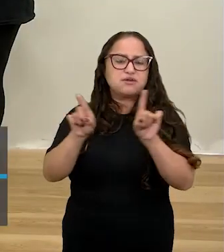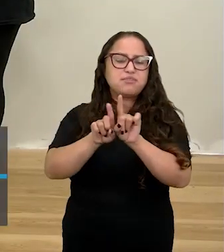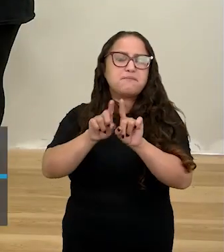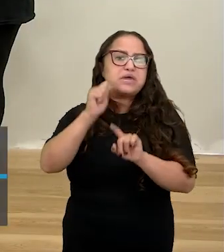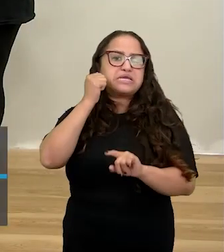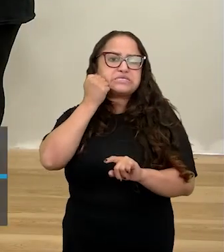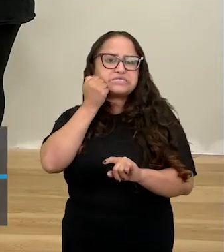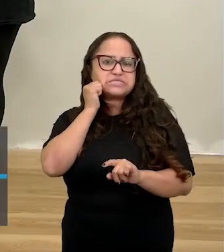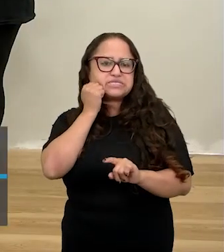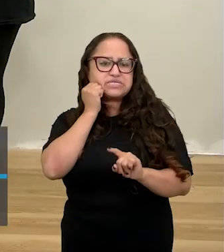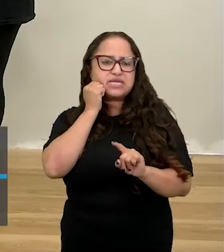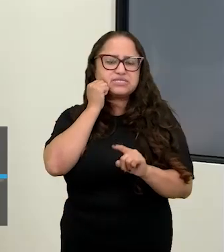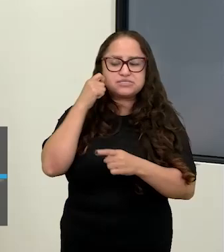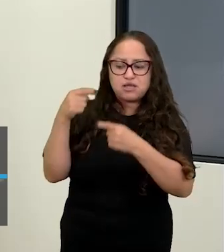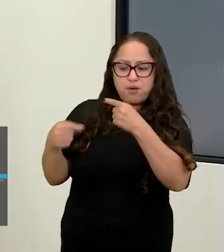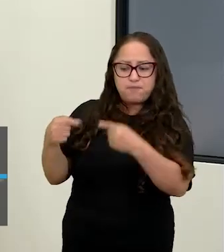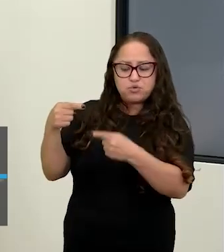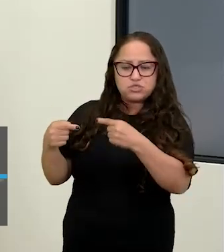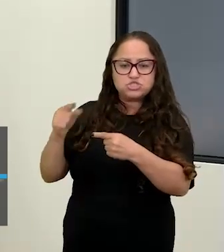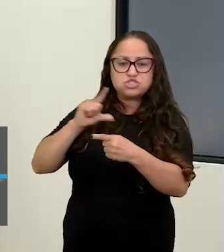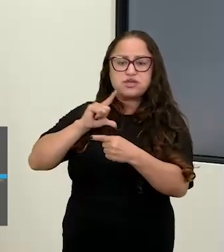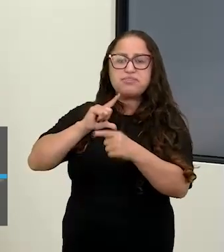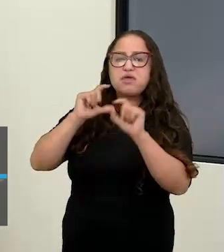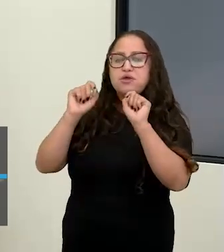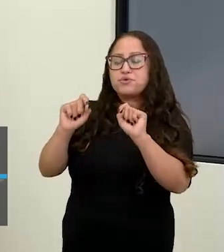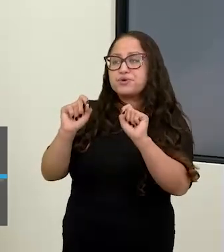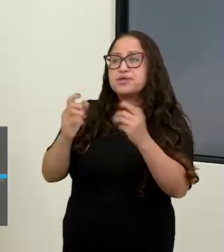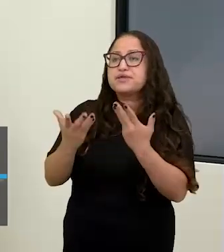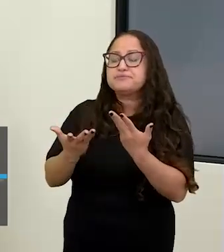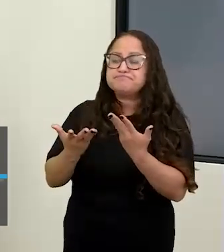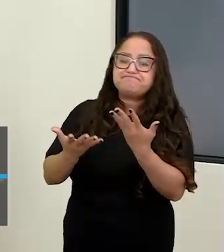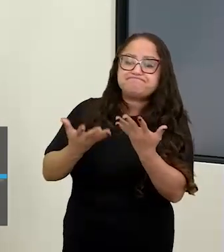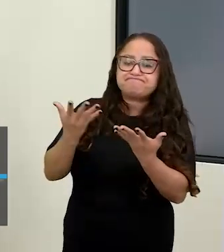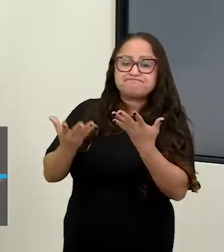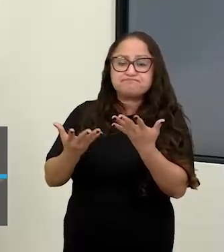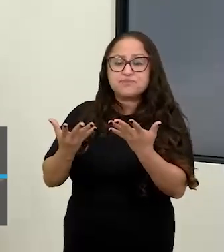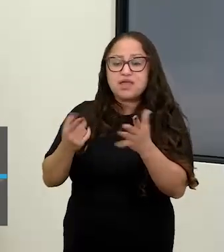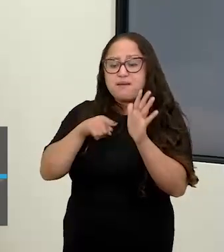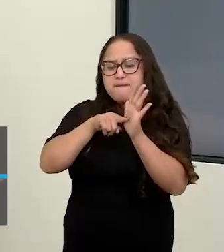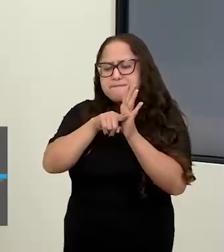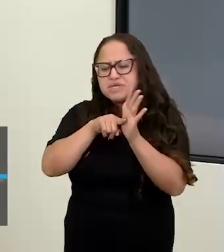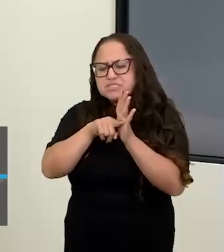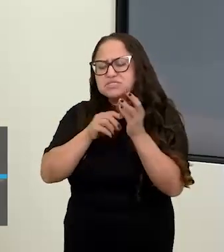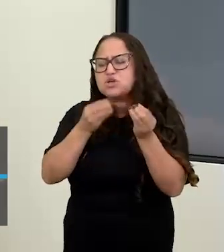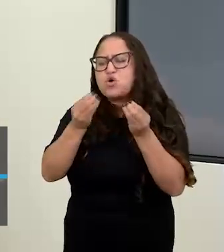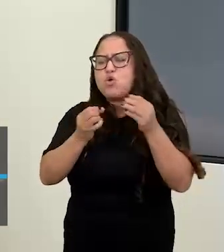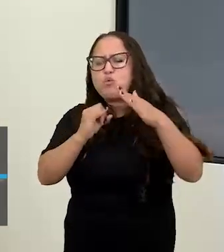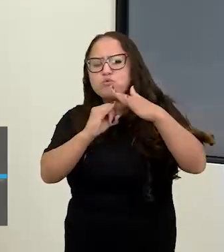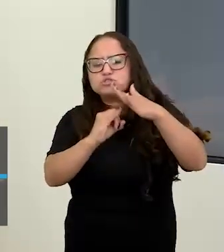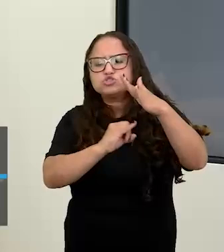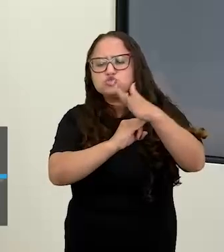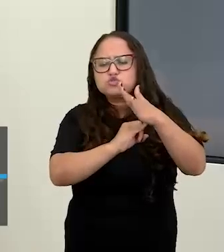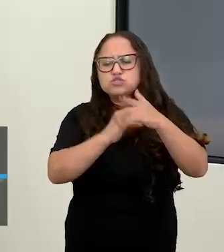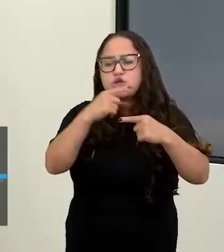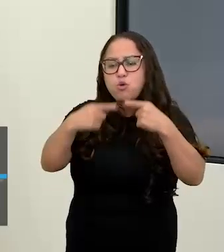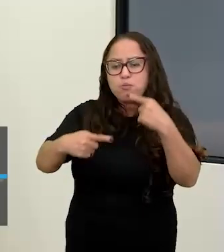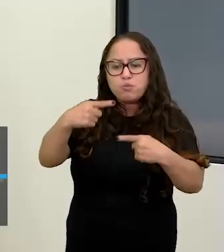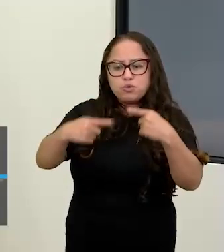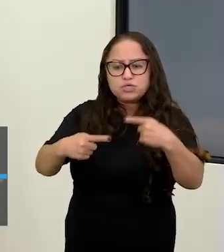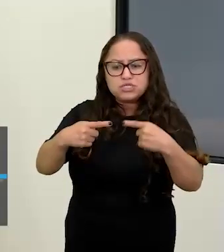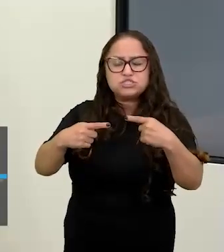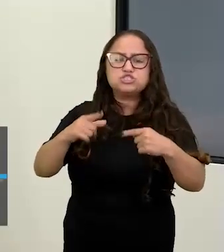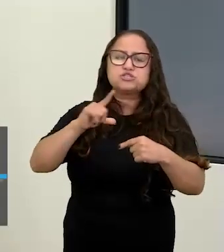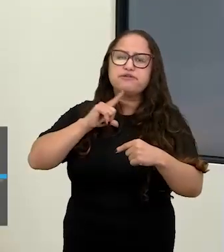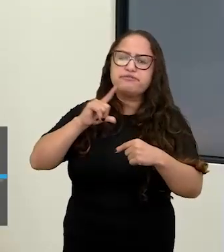política também se debruça sobre essa parte institucional da política, que tem a ver com